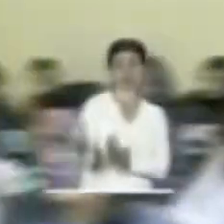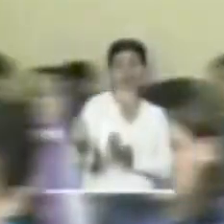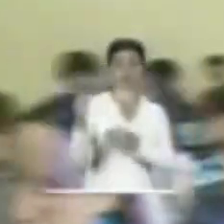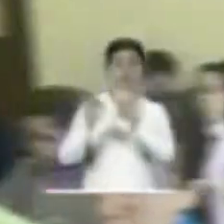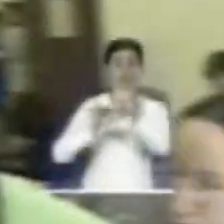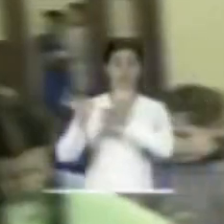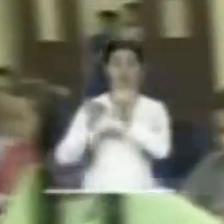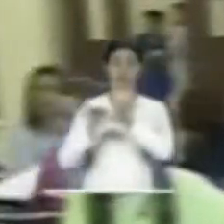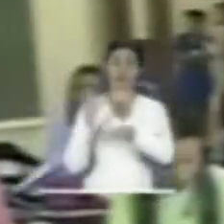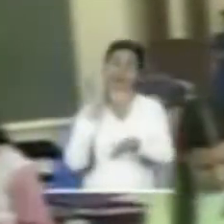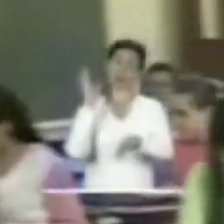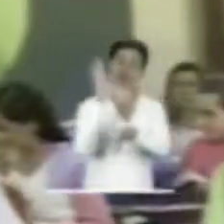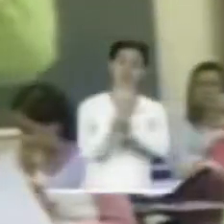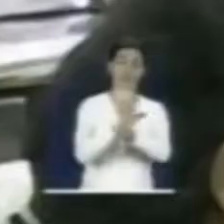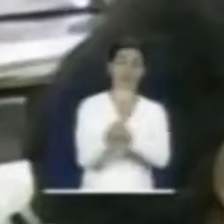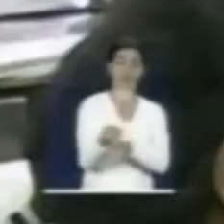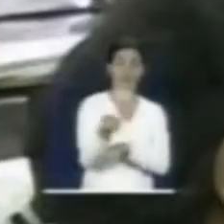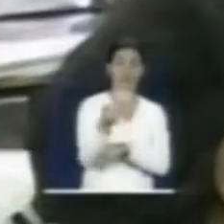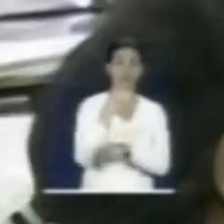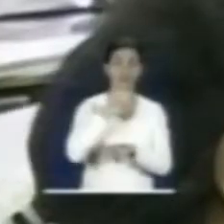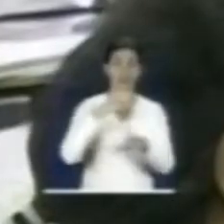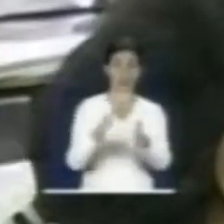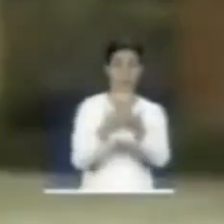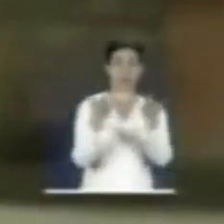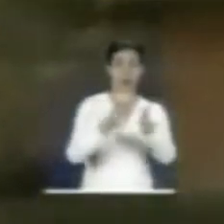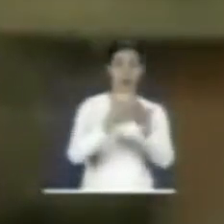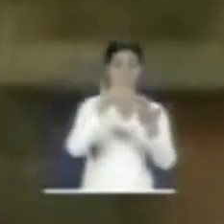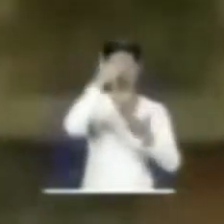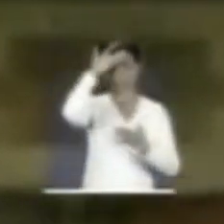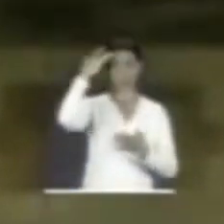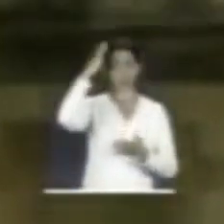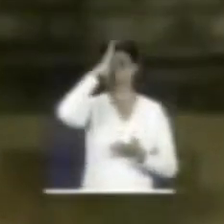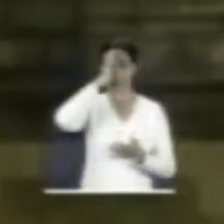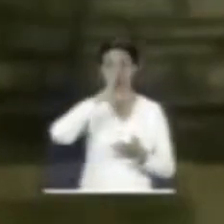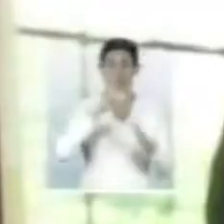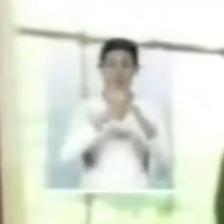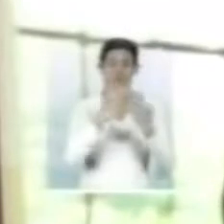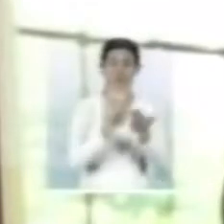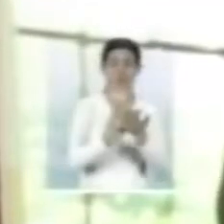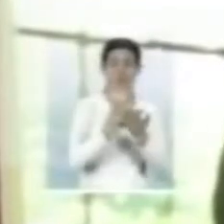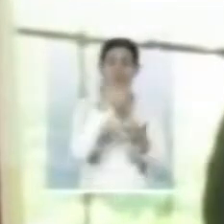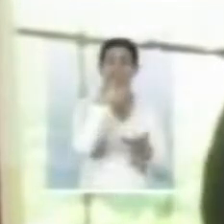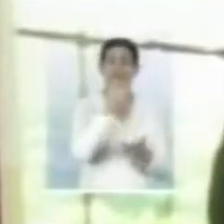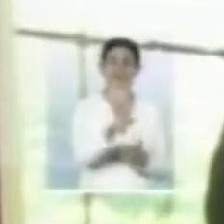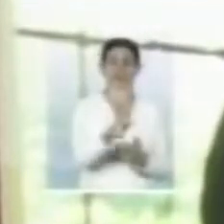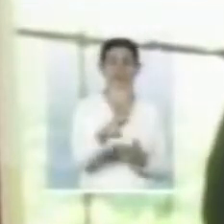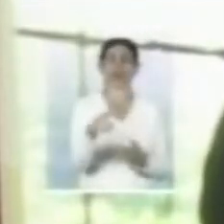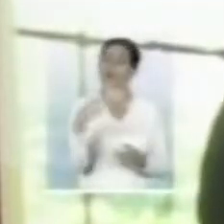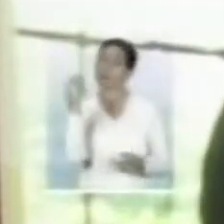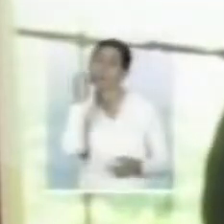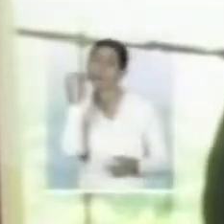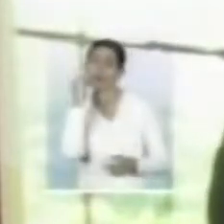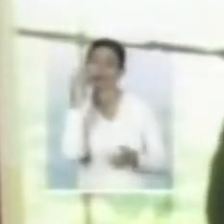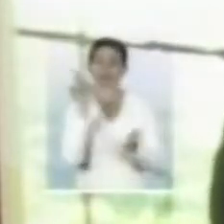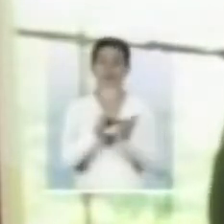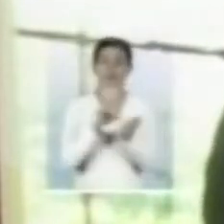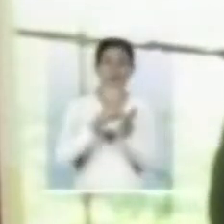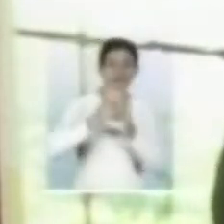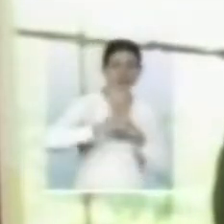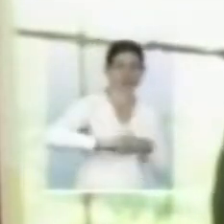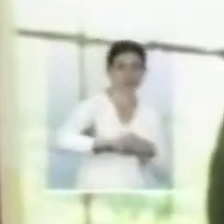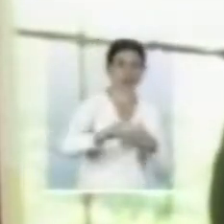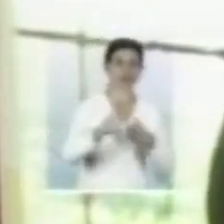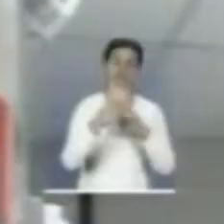Ação Jovem. Uma ajuda em dinheiro para manter o jovem mais pobre da escola pública. É uma oportunidade que eu tenho para mim estar seguindo os